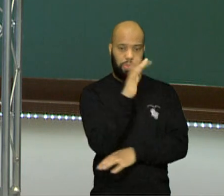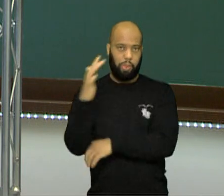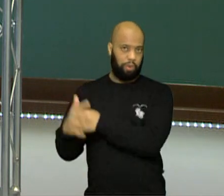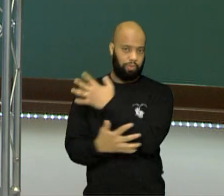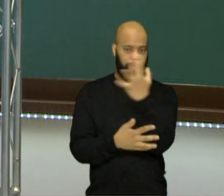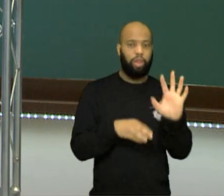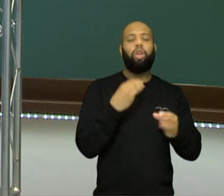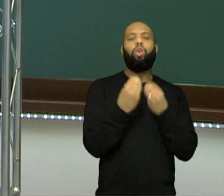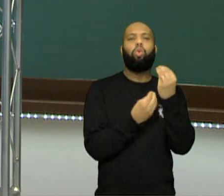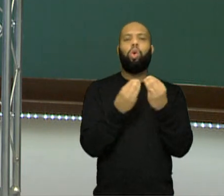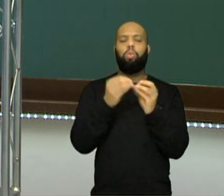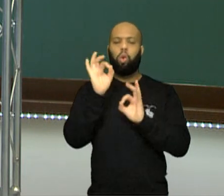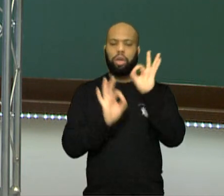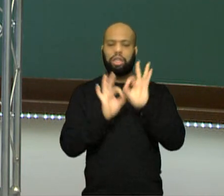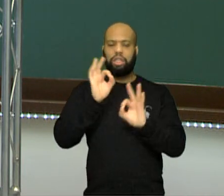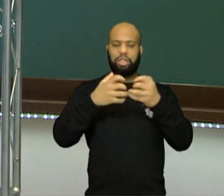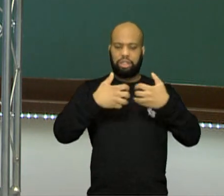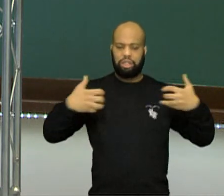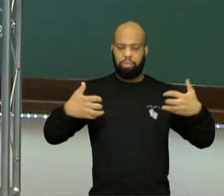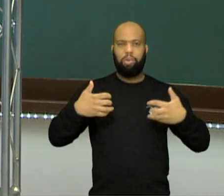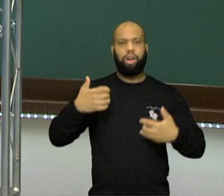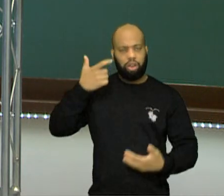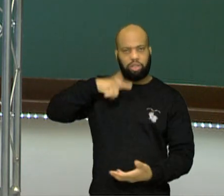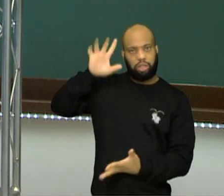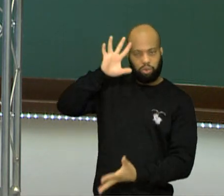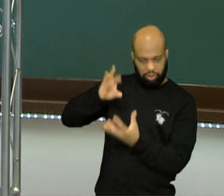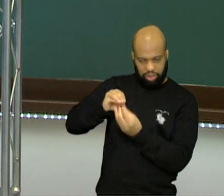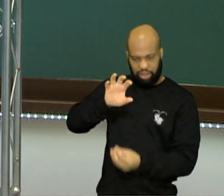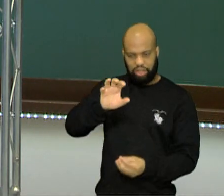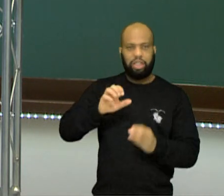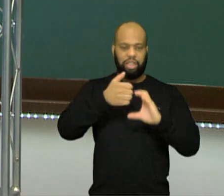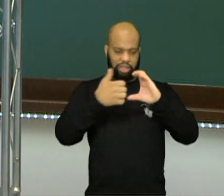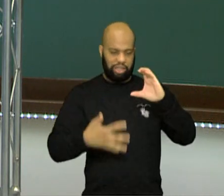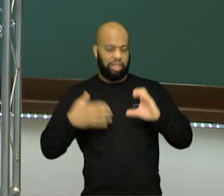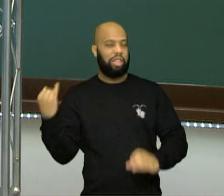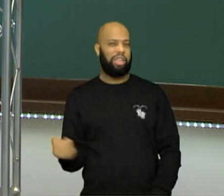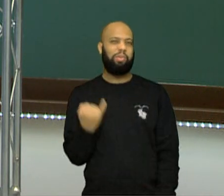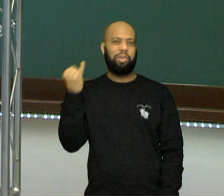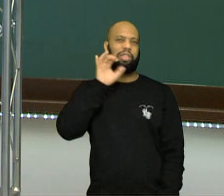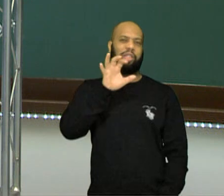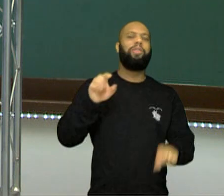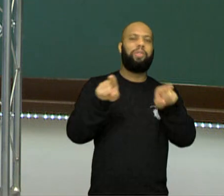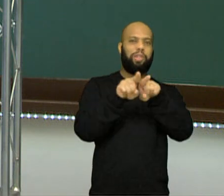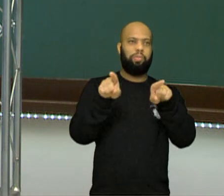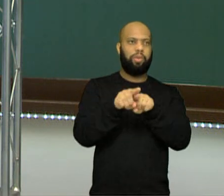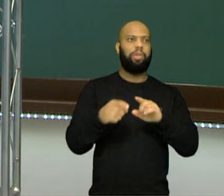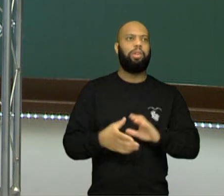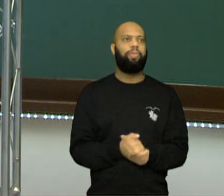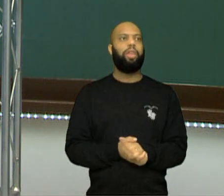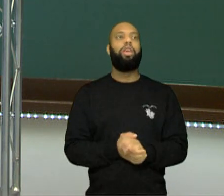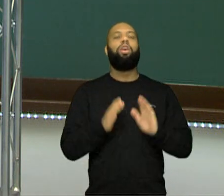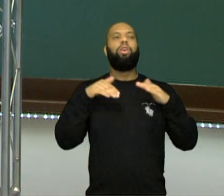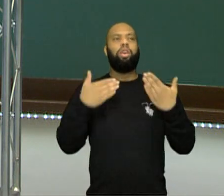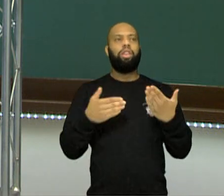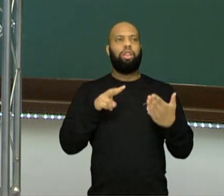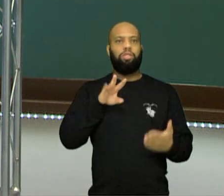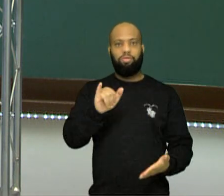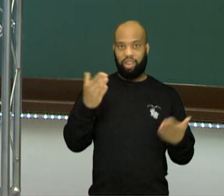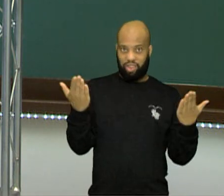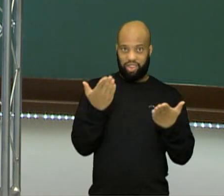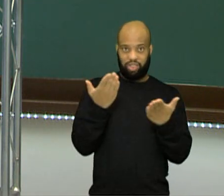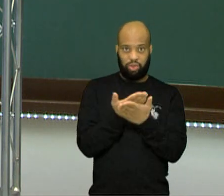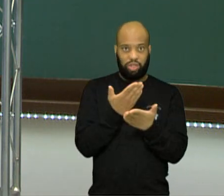gente separa para entender essas características, né? Então bem importante ali a referência. E aí, vamos